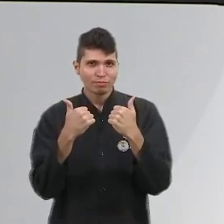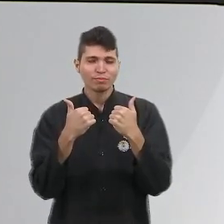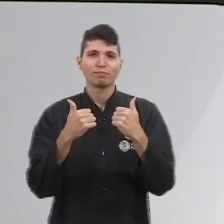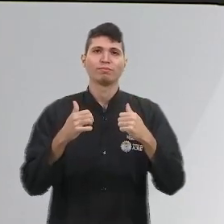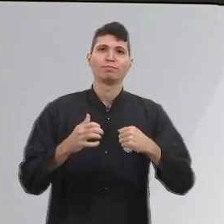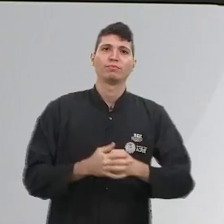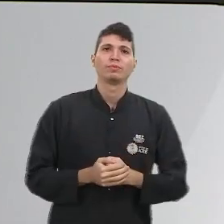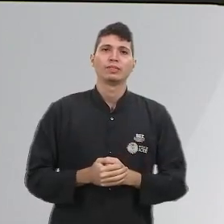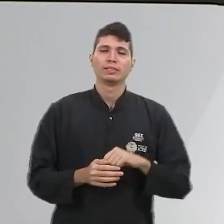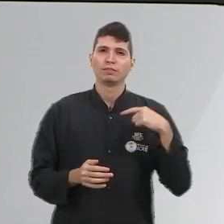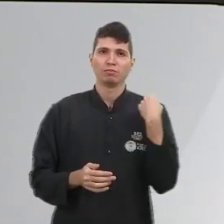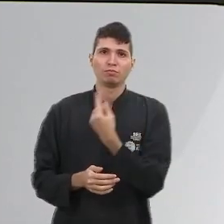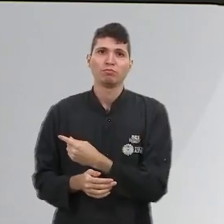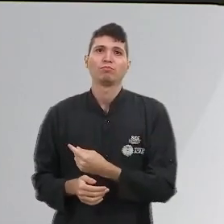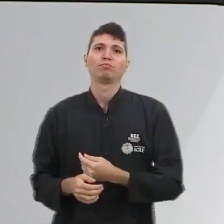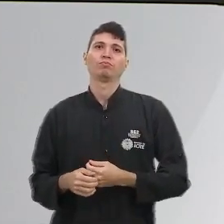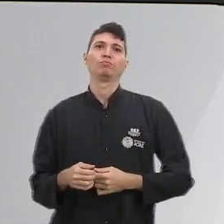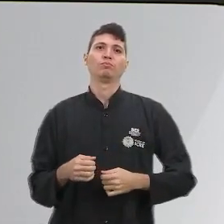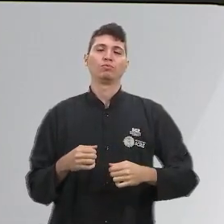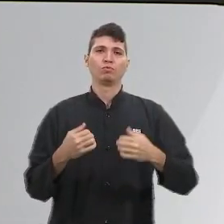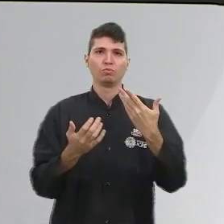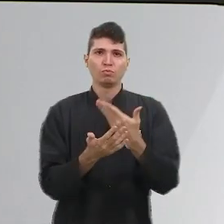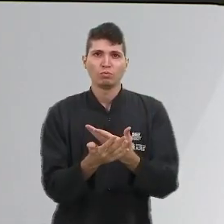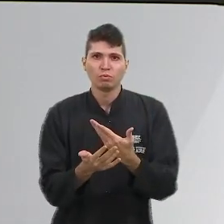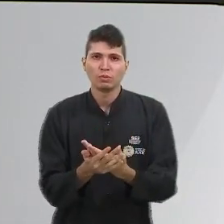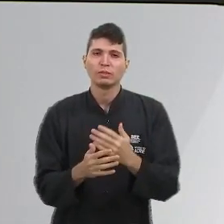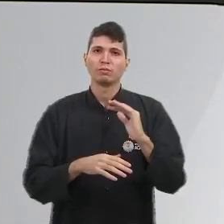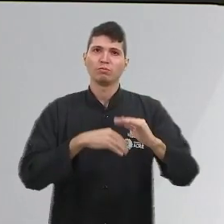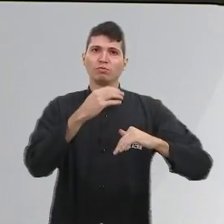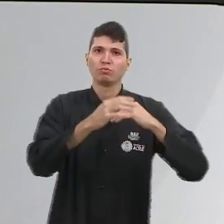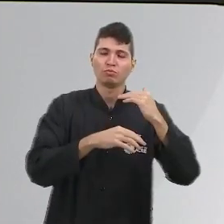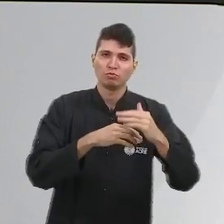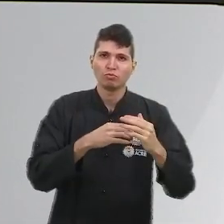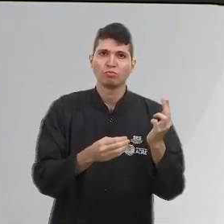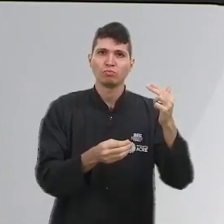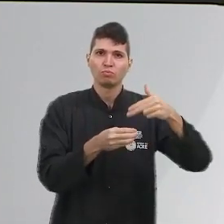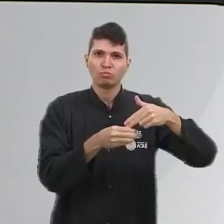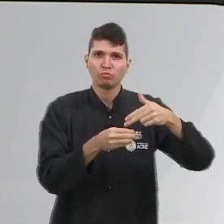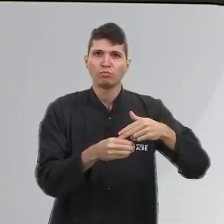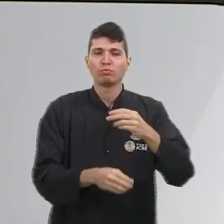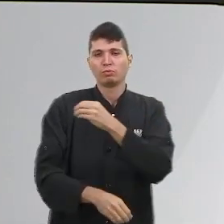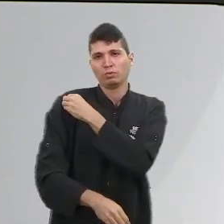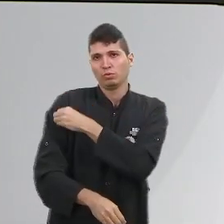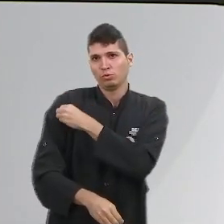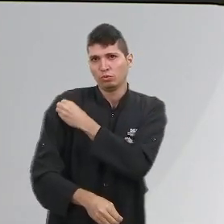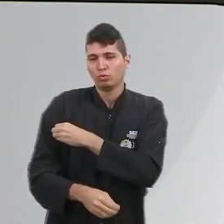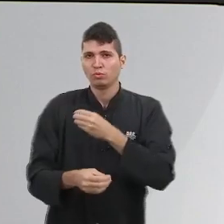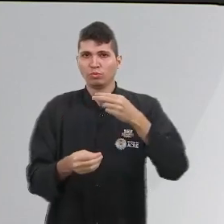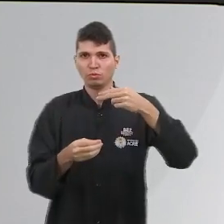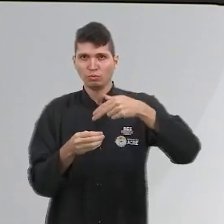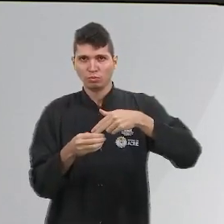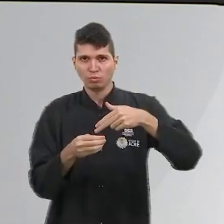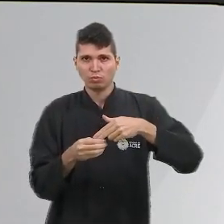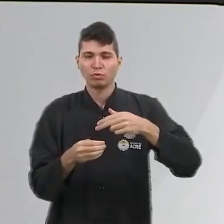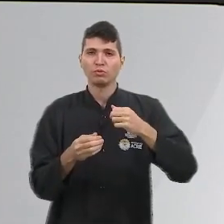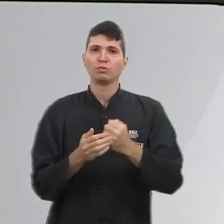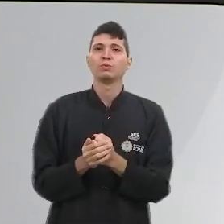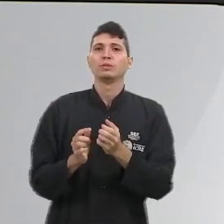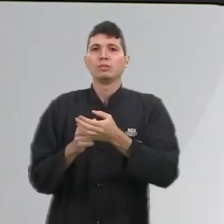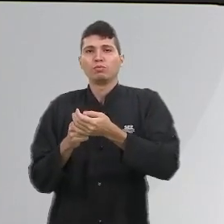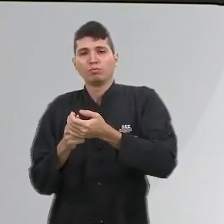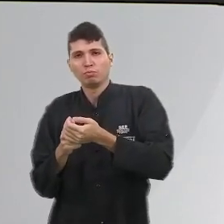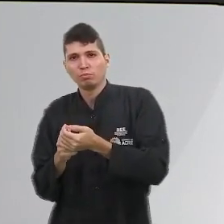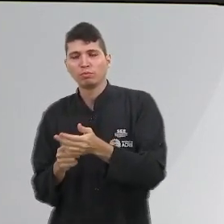falamos hoje sobre processos de extração de biocombustíveis, falamos de etanol da cana, etanol do